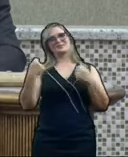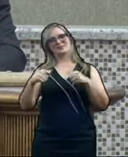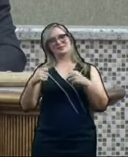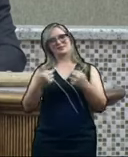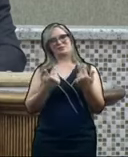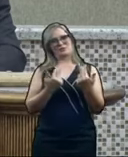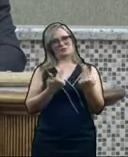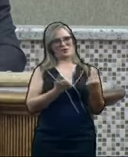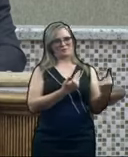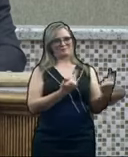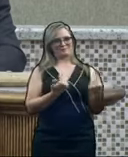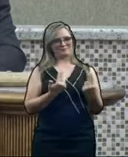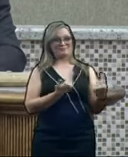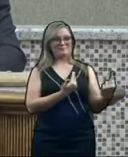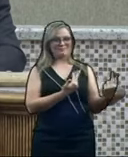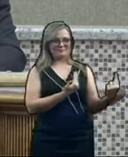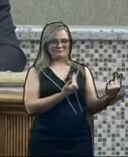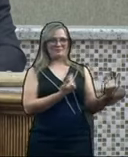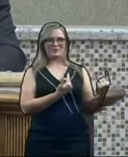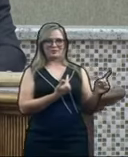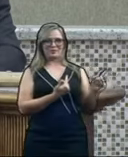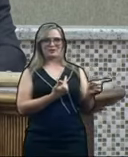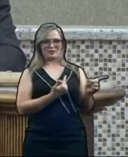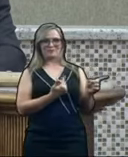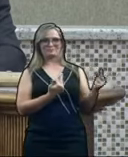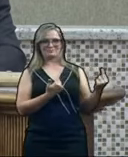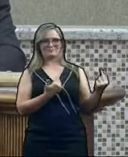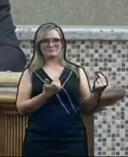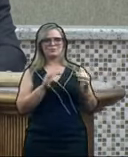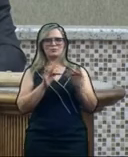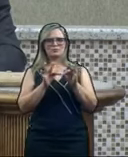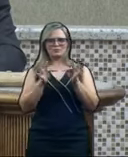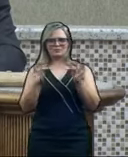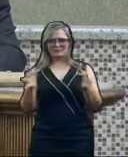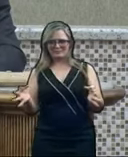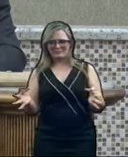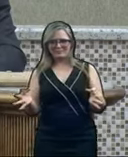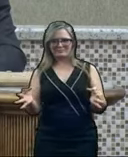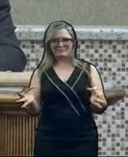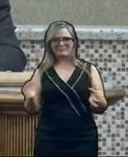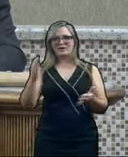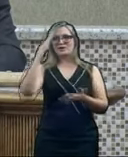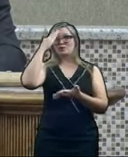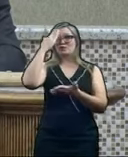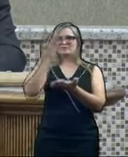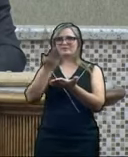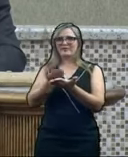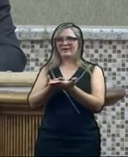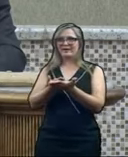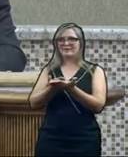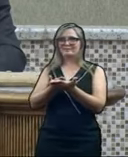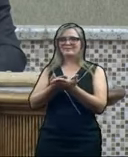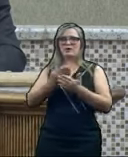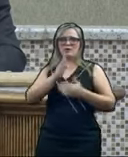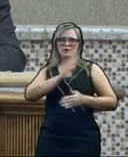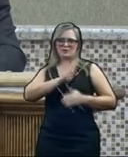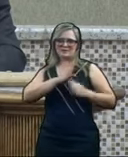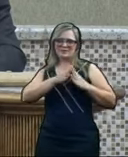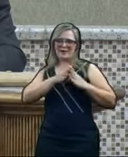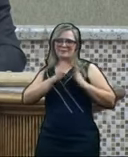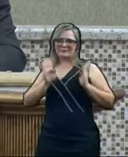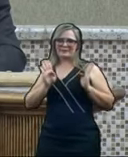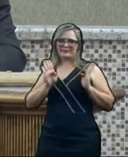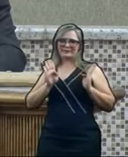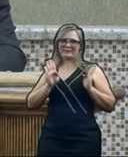a deixar o seu Altar pronto para ofertar sacrifícios a Deus e saber que quando você está na